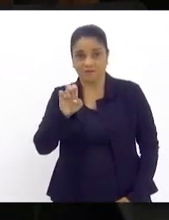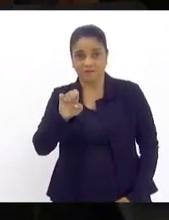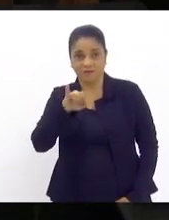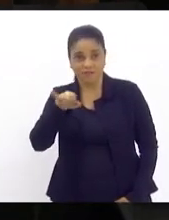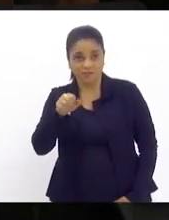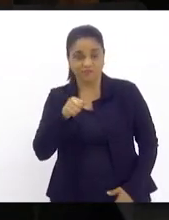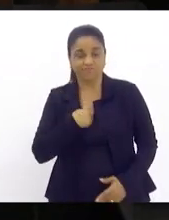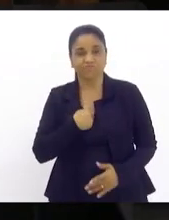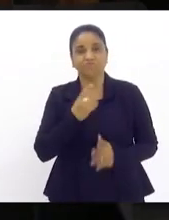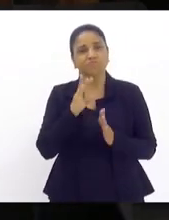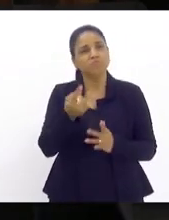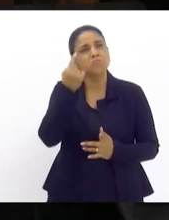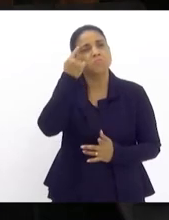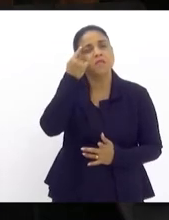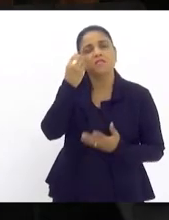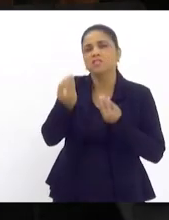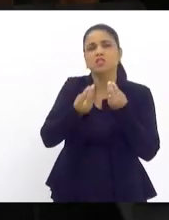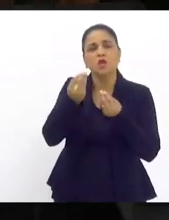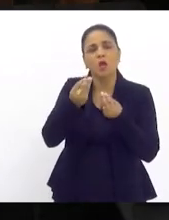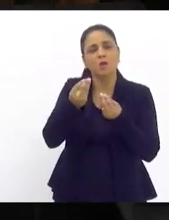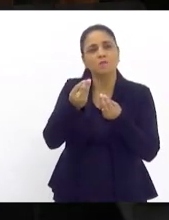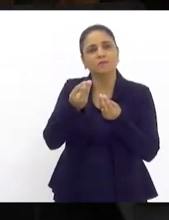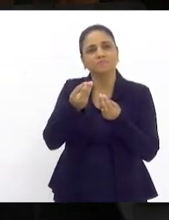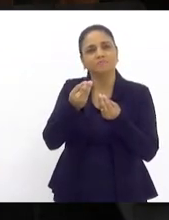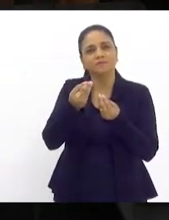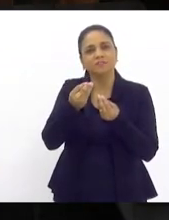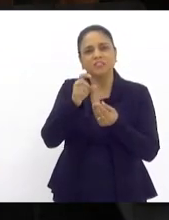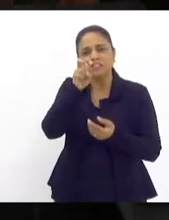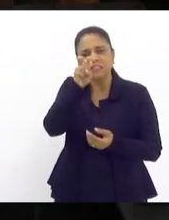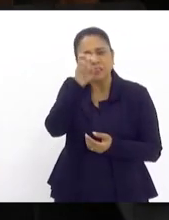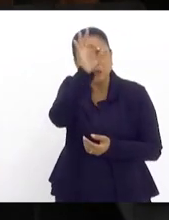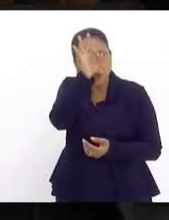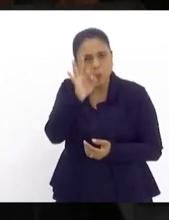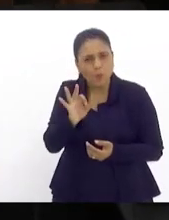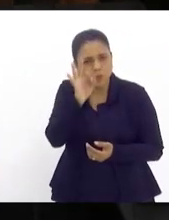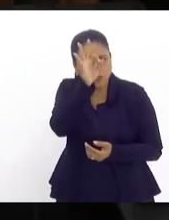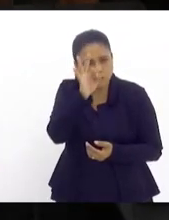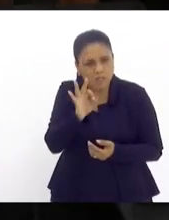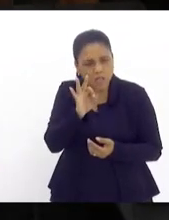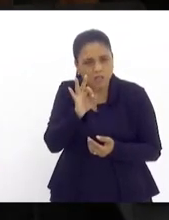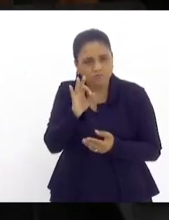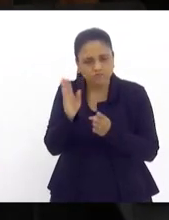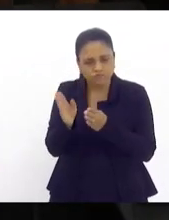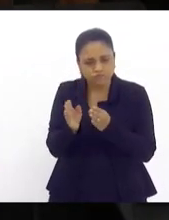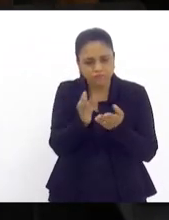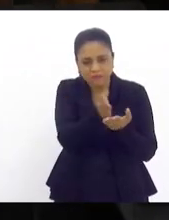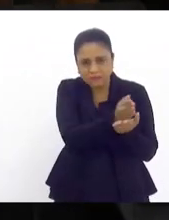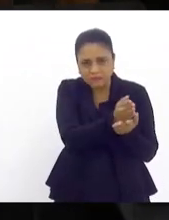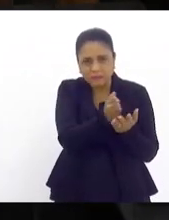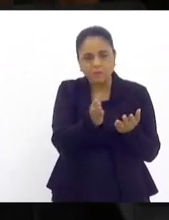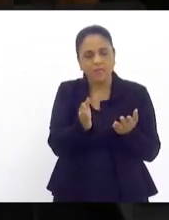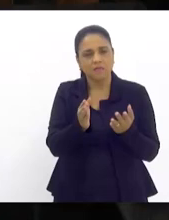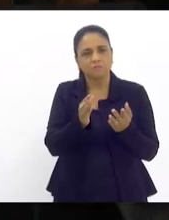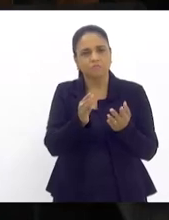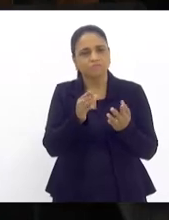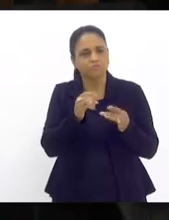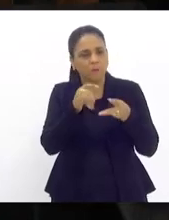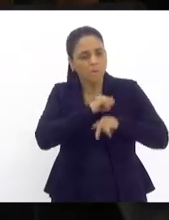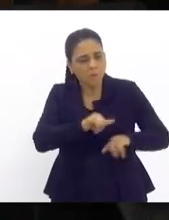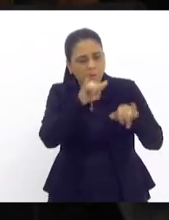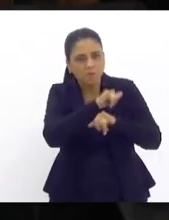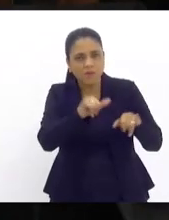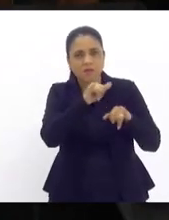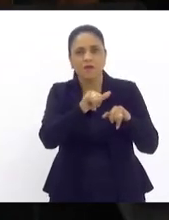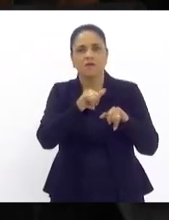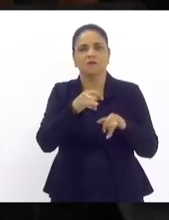5% para as propagandas, para você não dirigir alcoolizado, dos